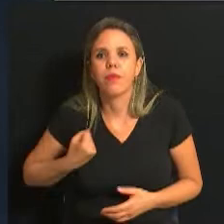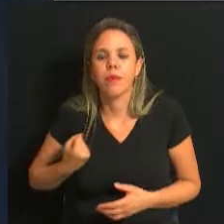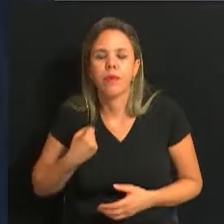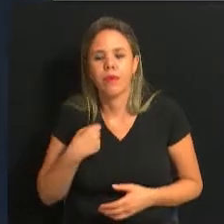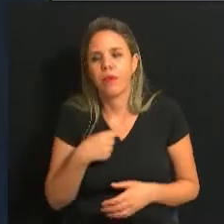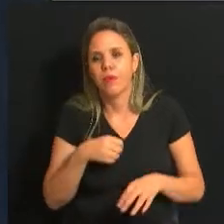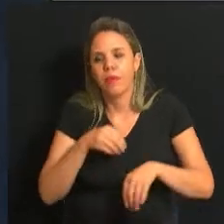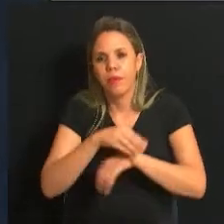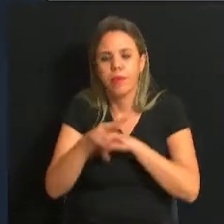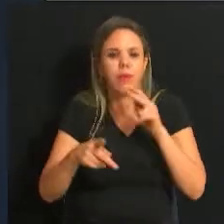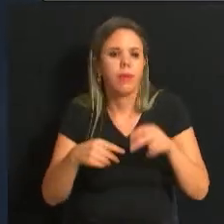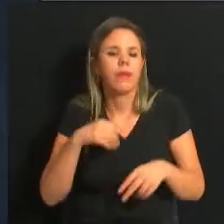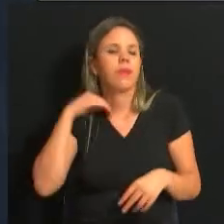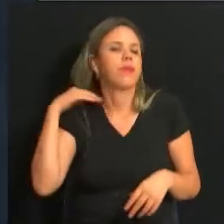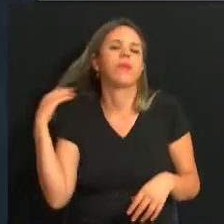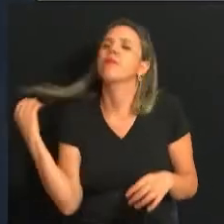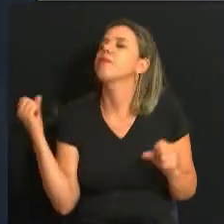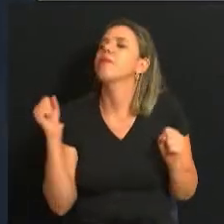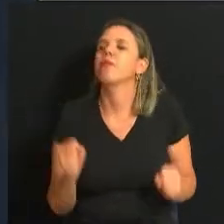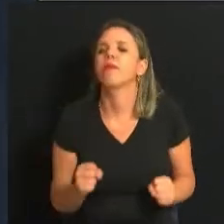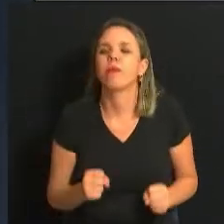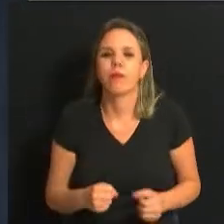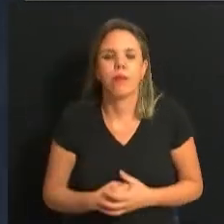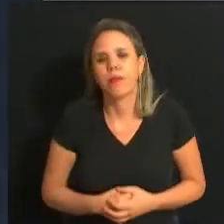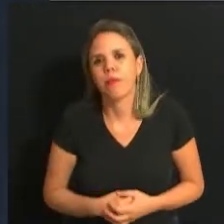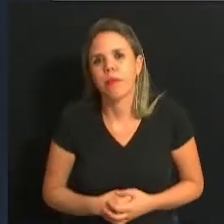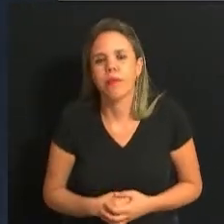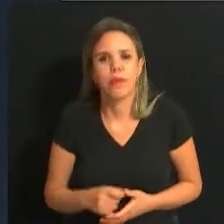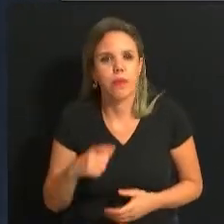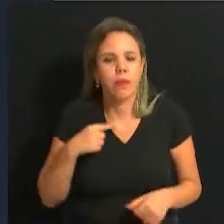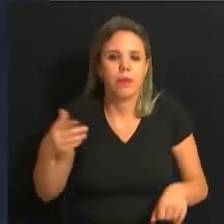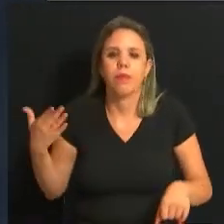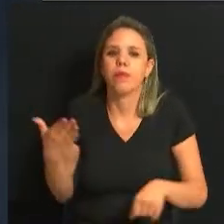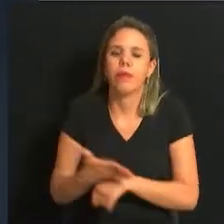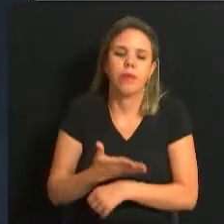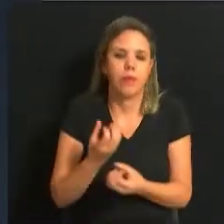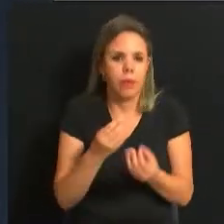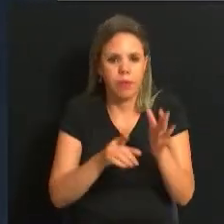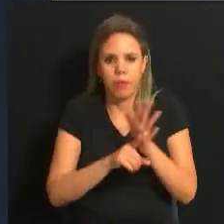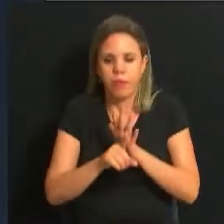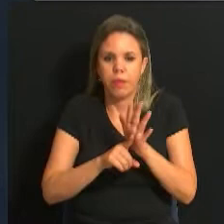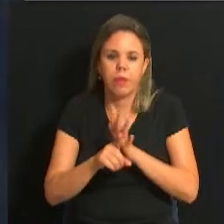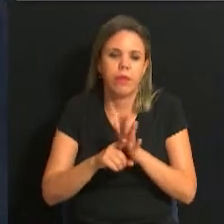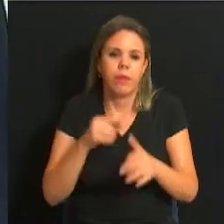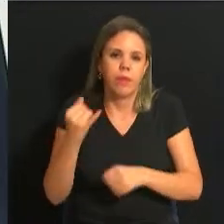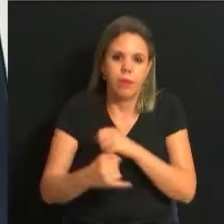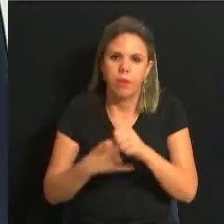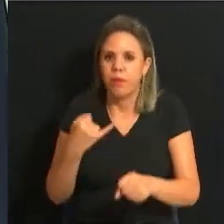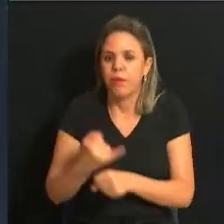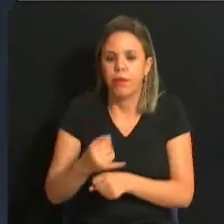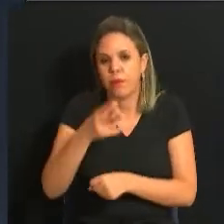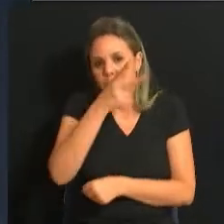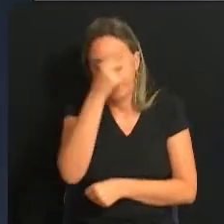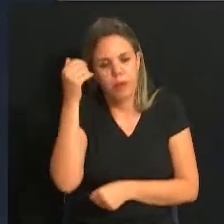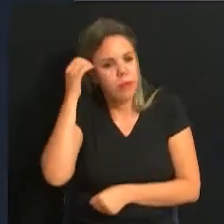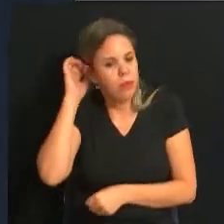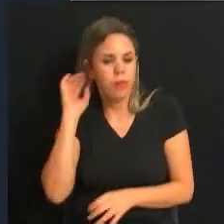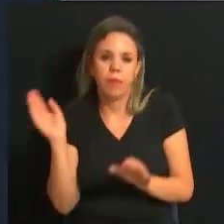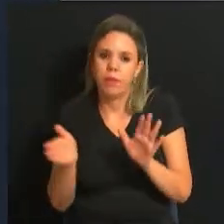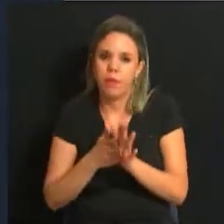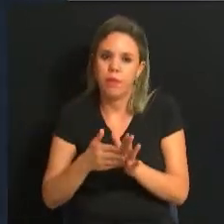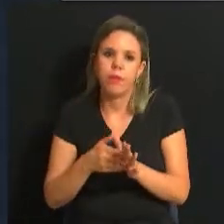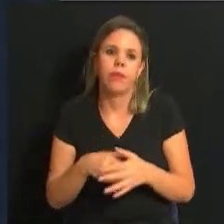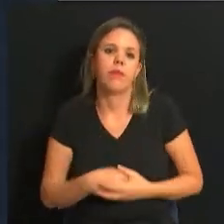a população possa ter acesso a esses dados no site da Prefeitura. Então nossa proposta é que no site